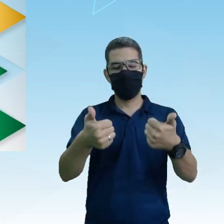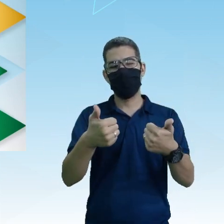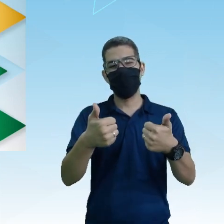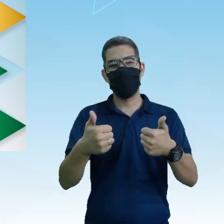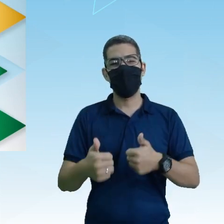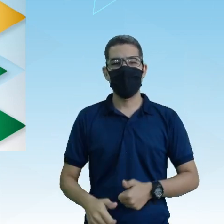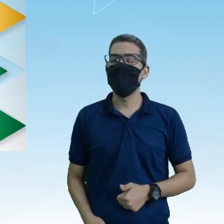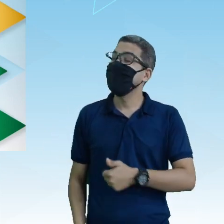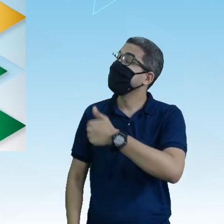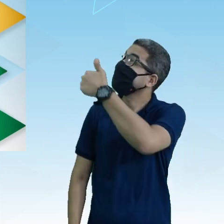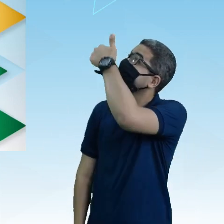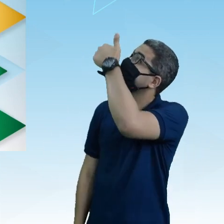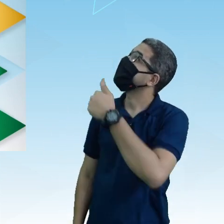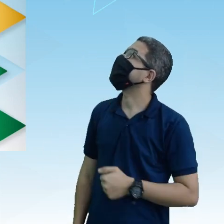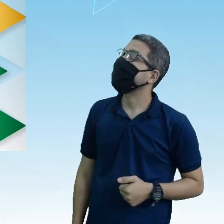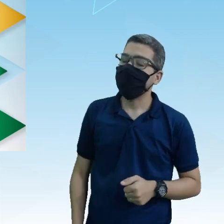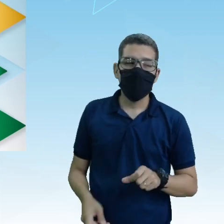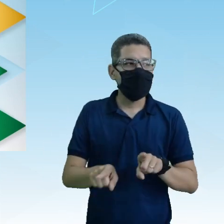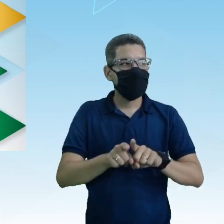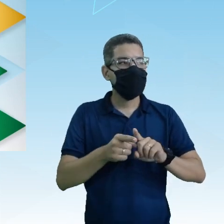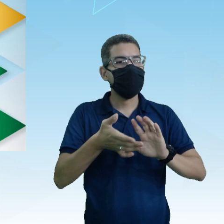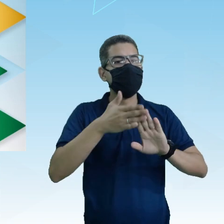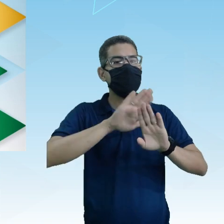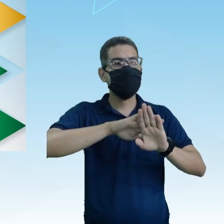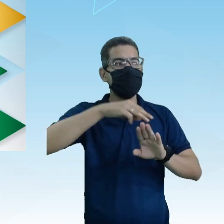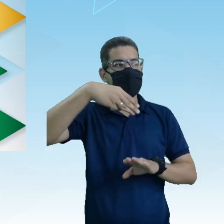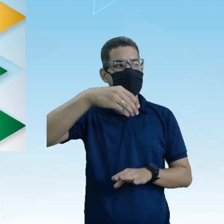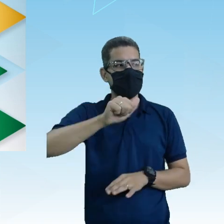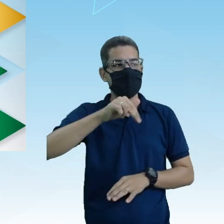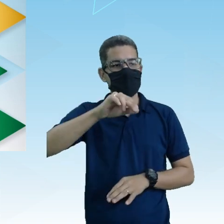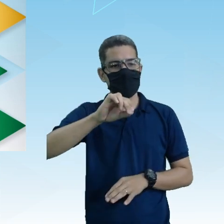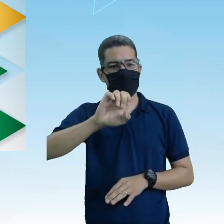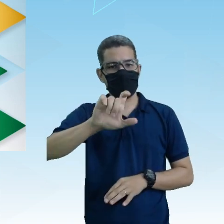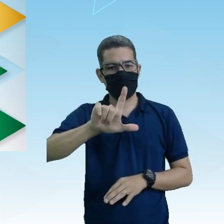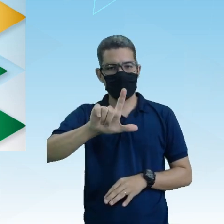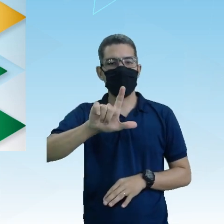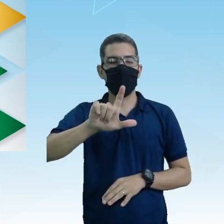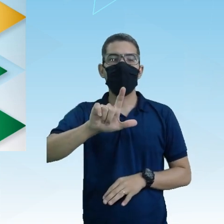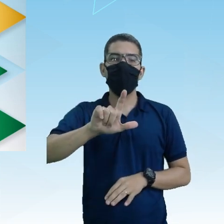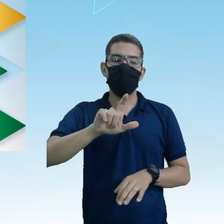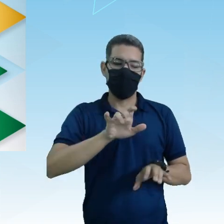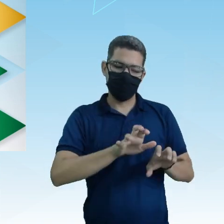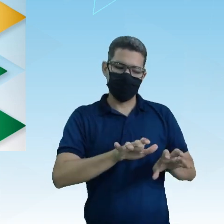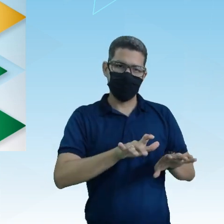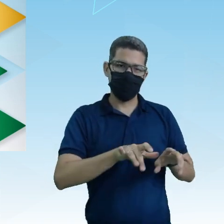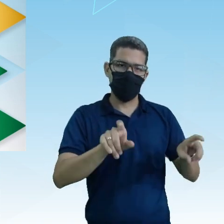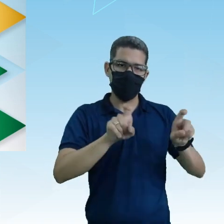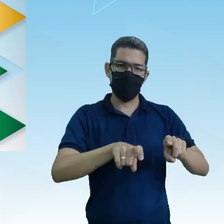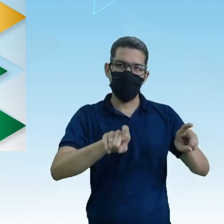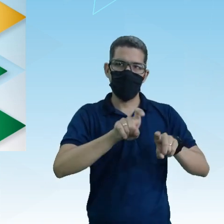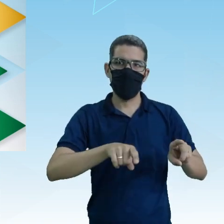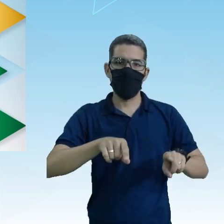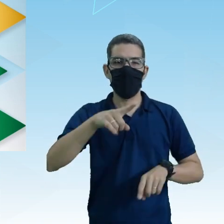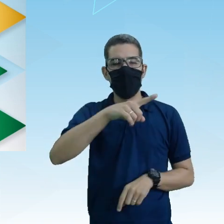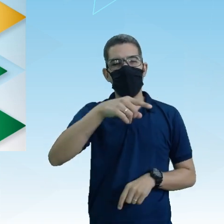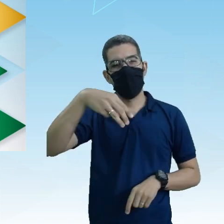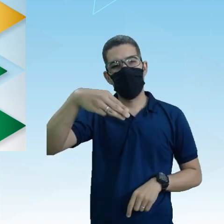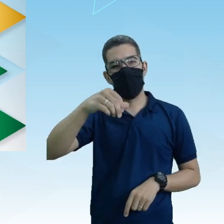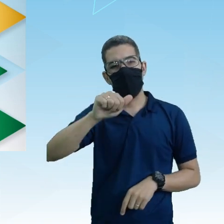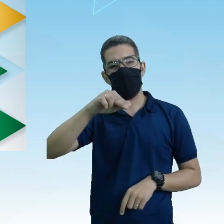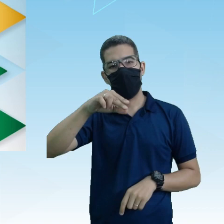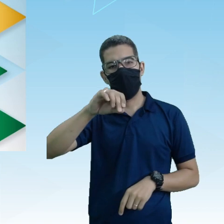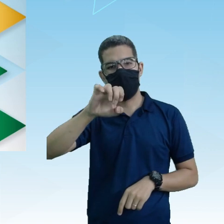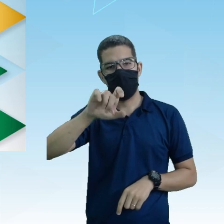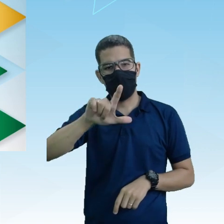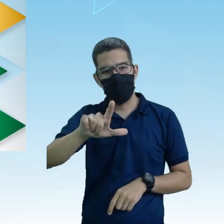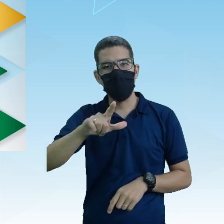transcrição com vocês. E ele, Manuel, está conosco, o nosso apoio da técnica, tá? Quando o Manuel está aí, de vez em quando, fazendo